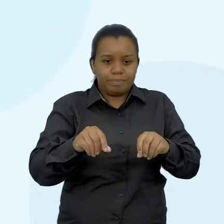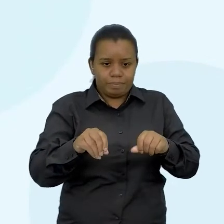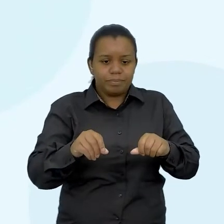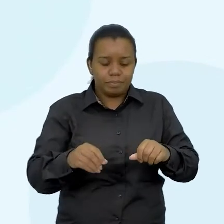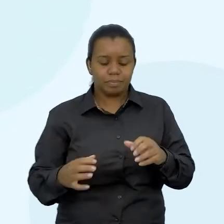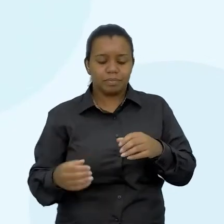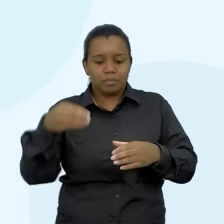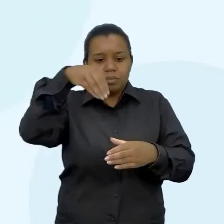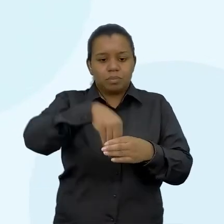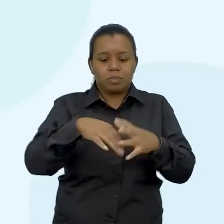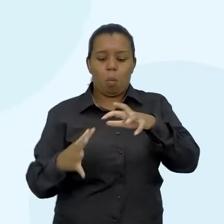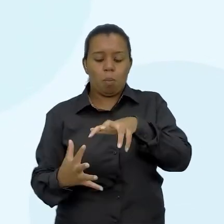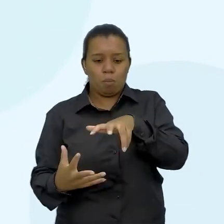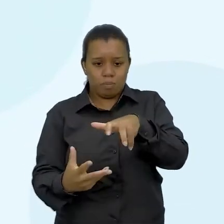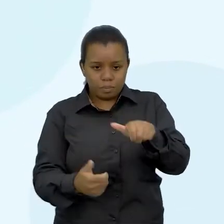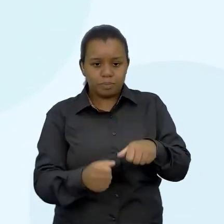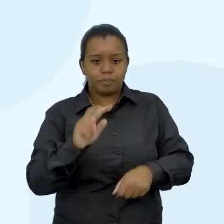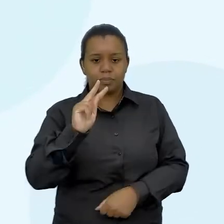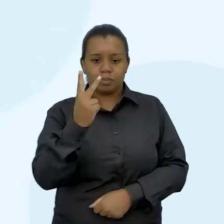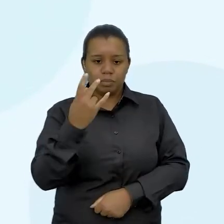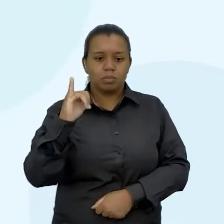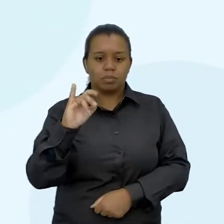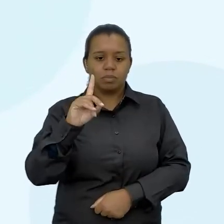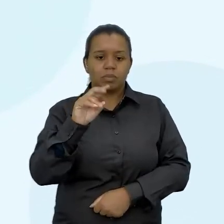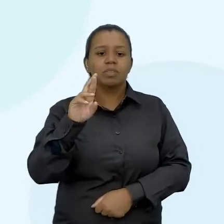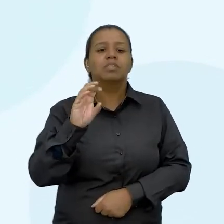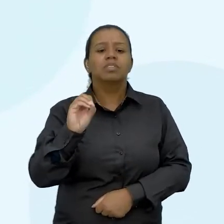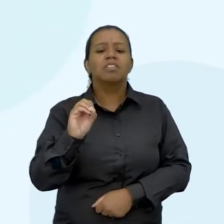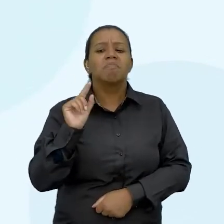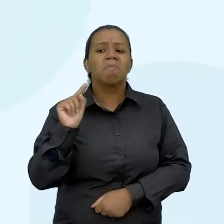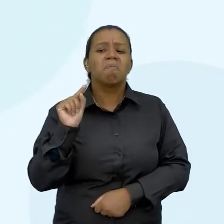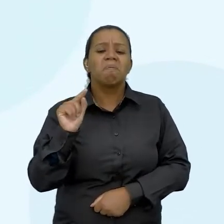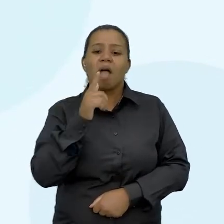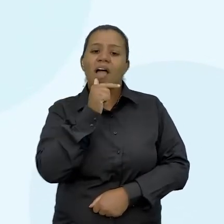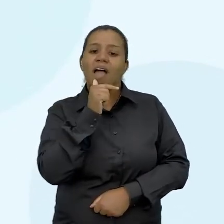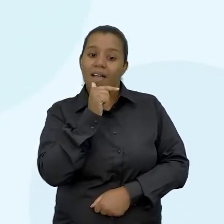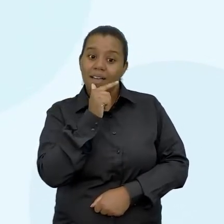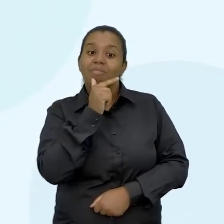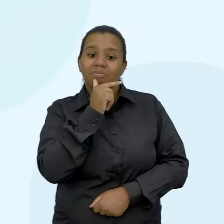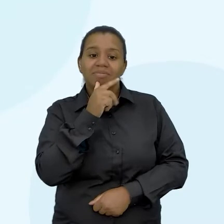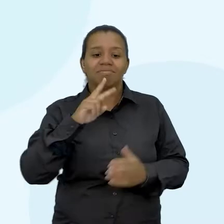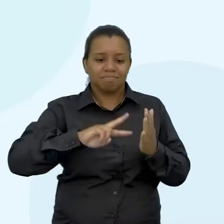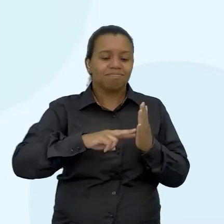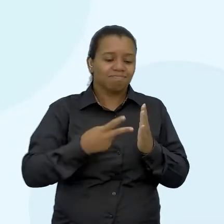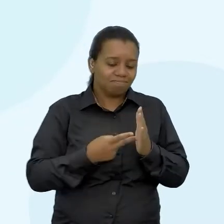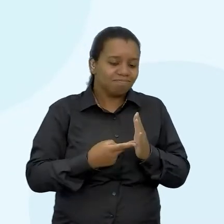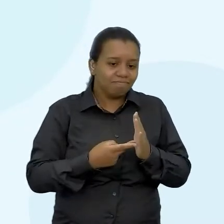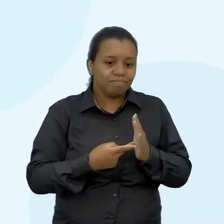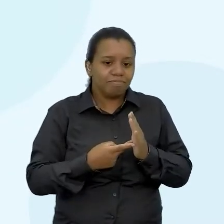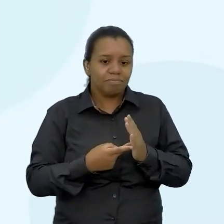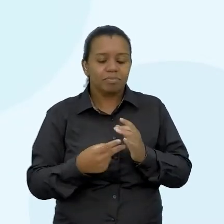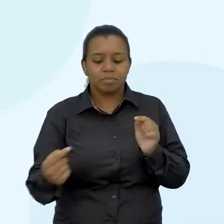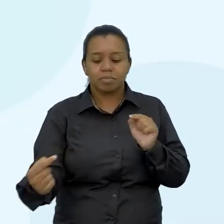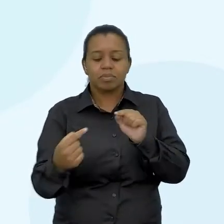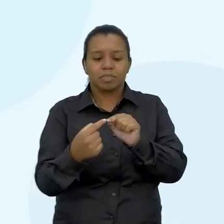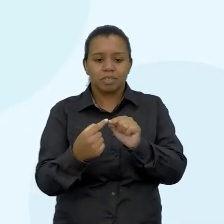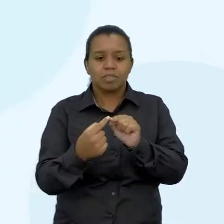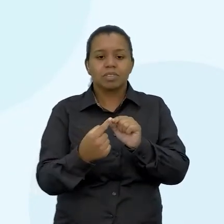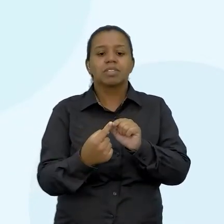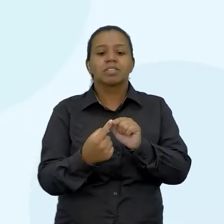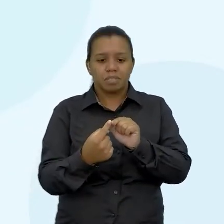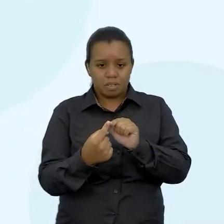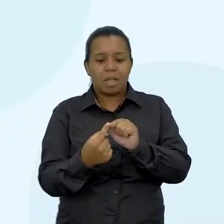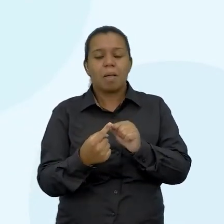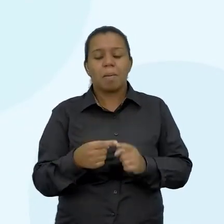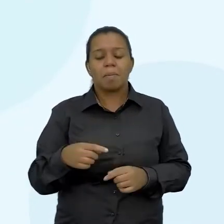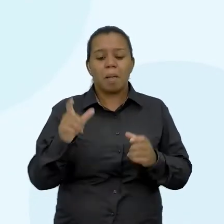a hidrosfera, que tem a ver aí a questão da hidro, que quer dizer água, né, tudo questões aí que vêm aí das palavras